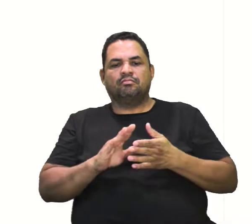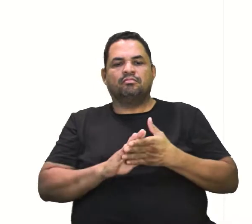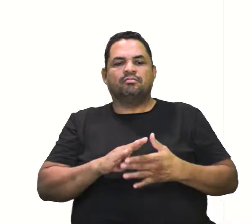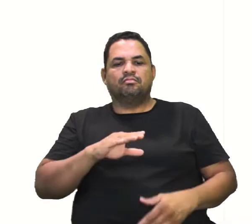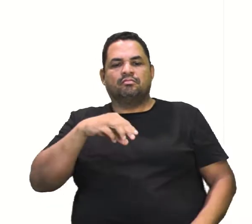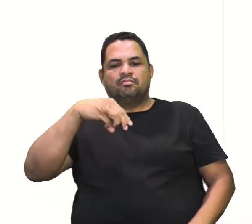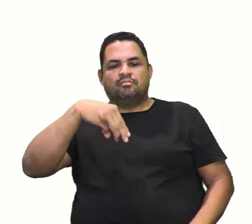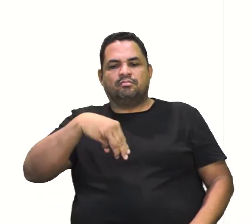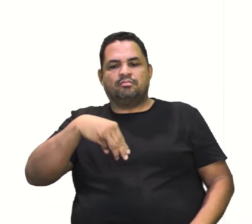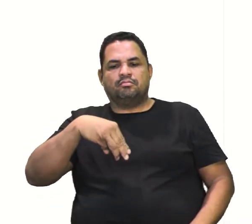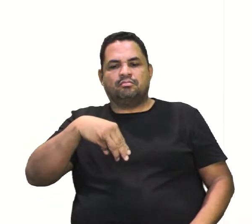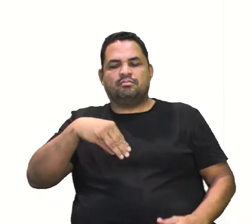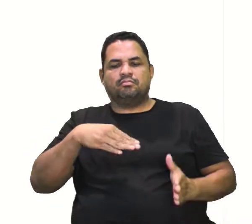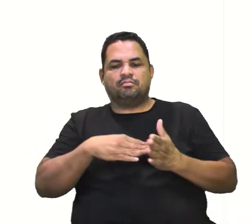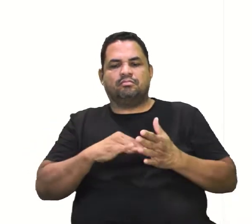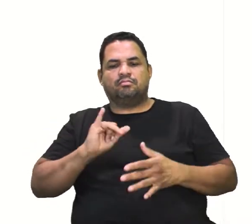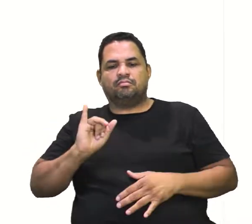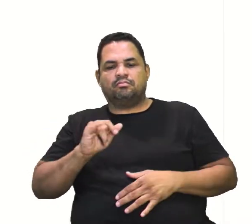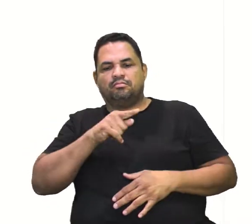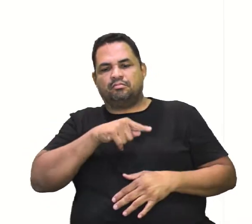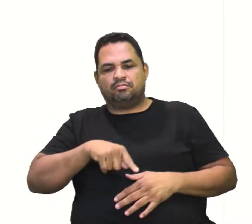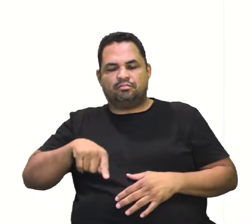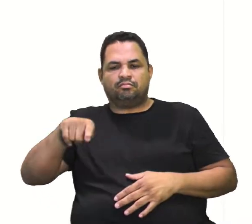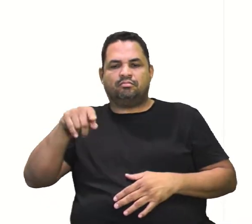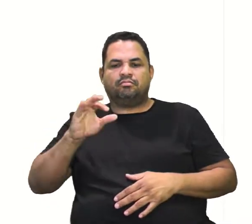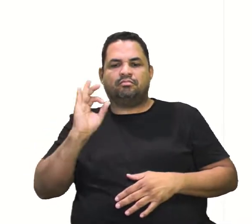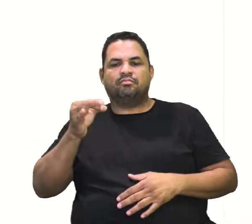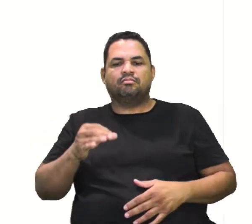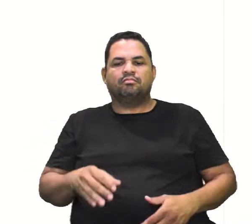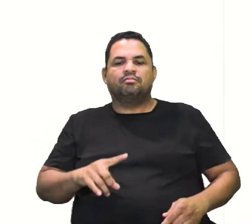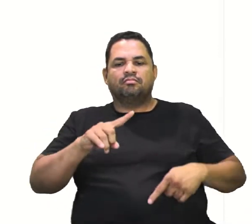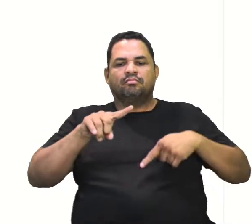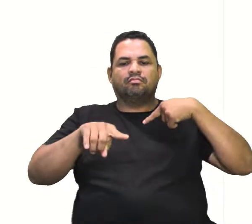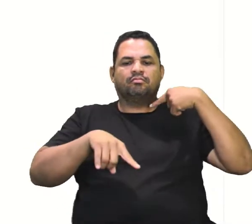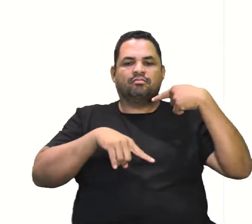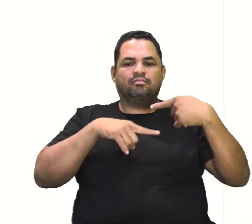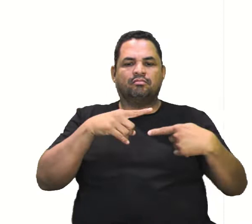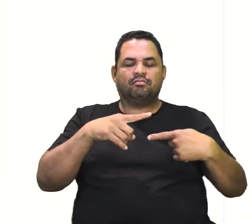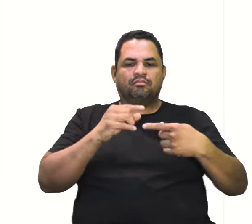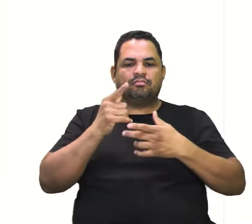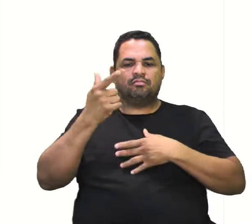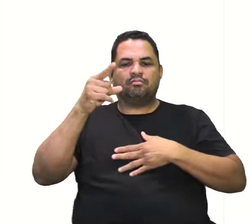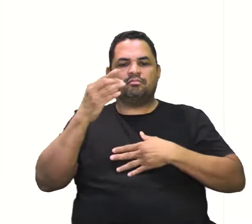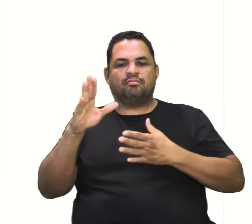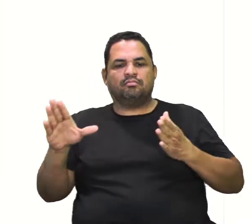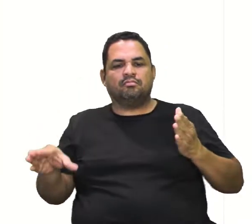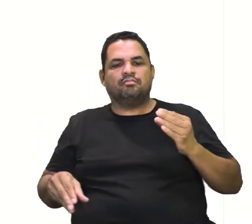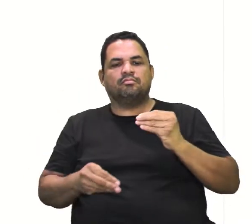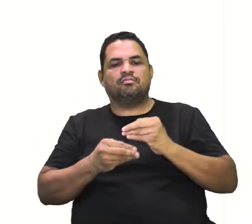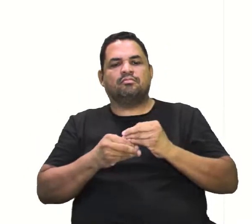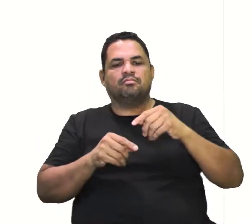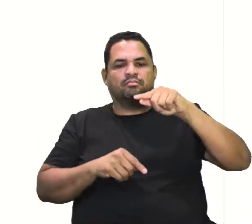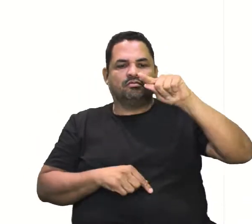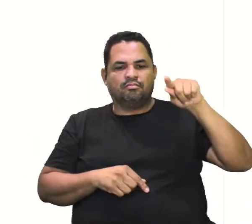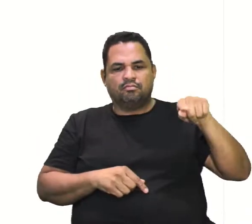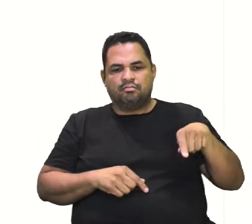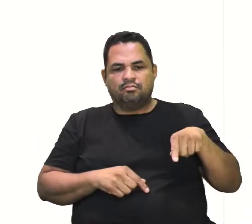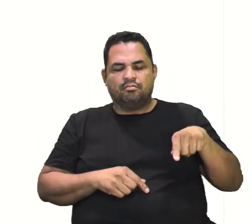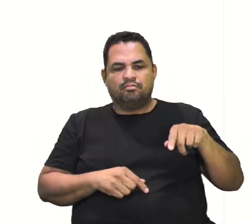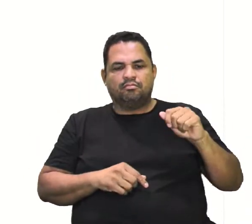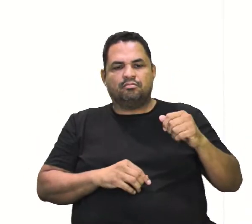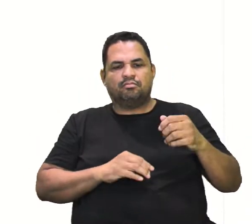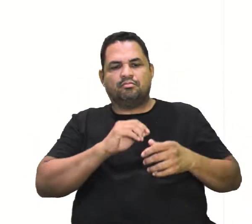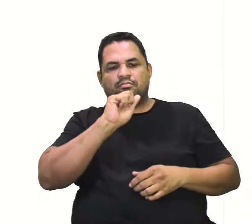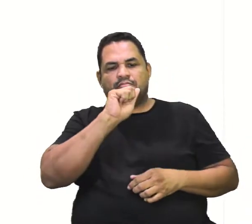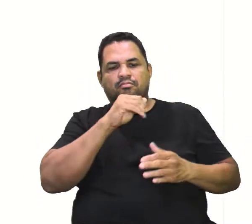do M até o I, a gente faz embaixo, certo? Certo. Depois a gente consegue complementar as pontas aqui, ó. Do